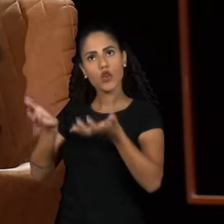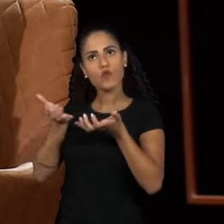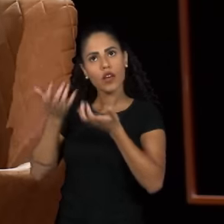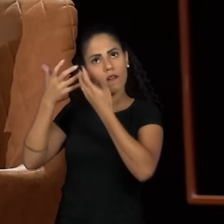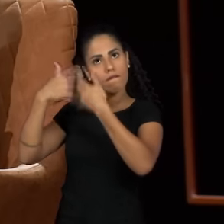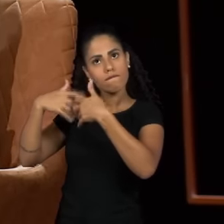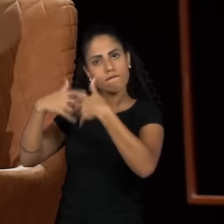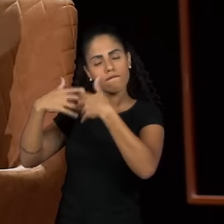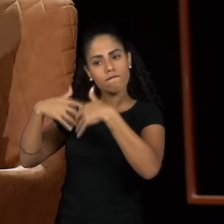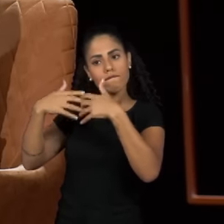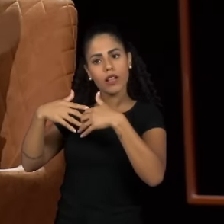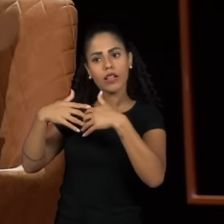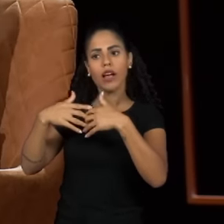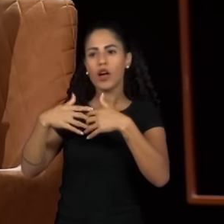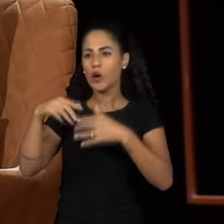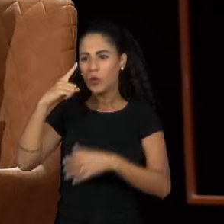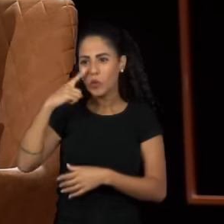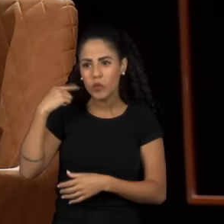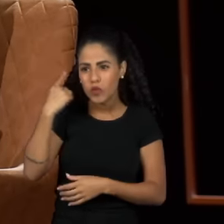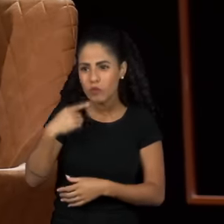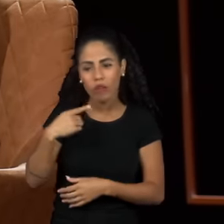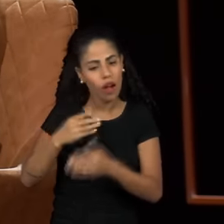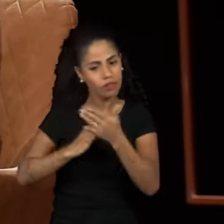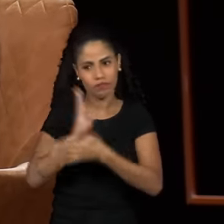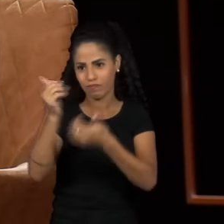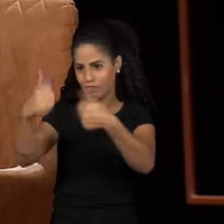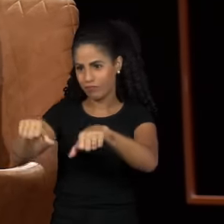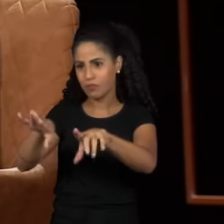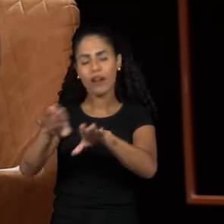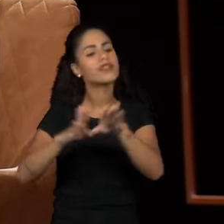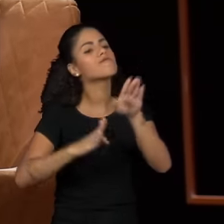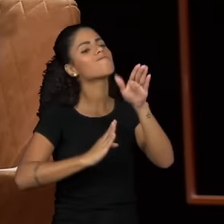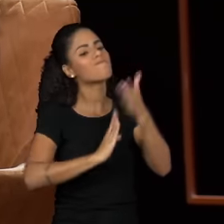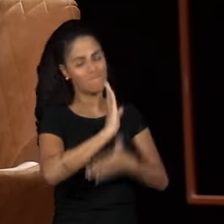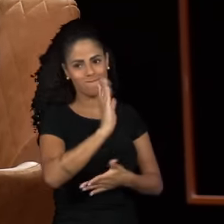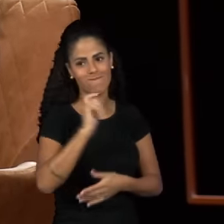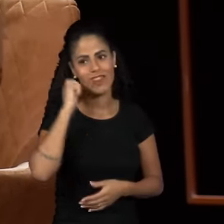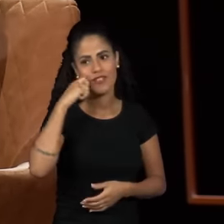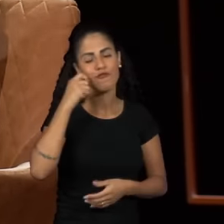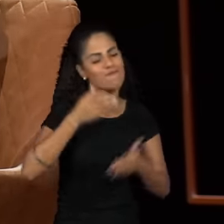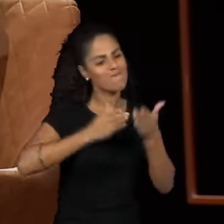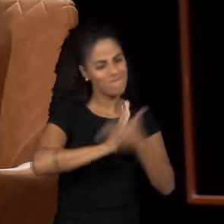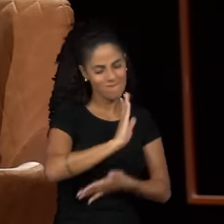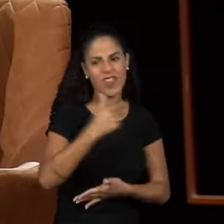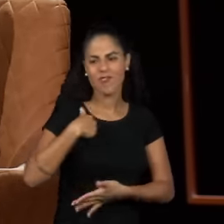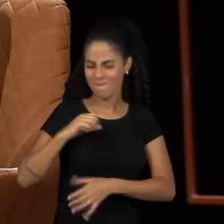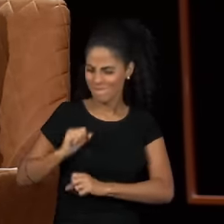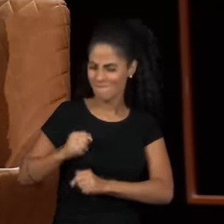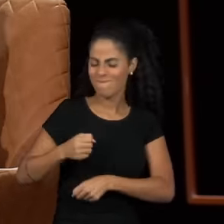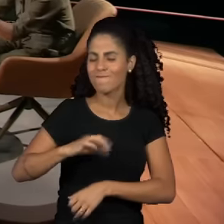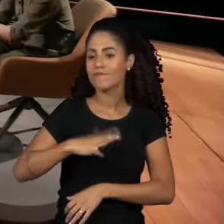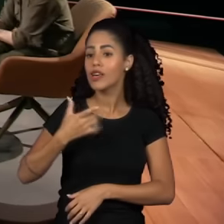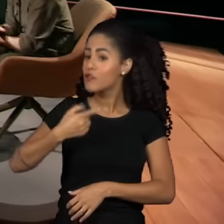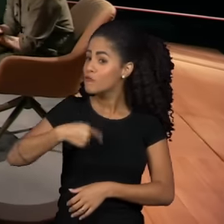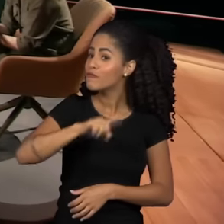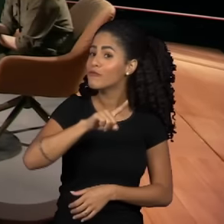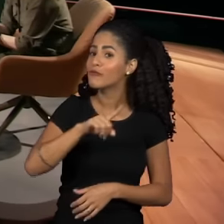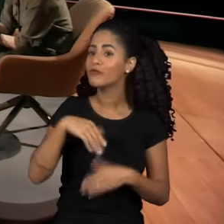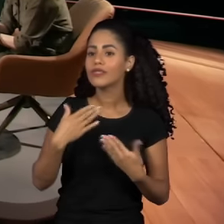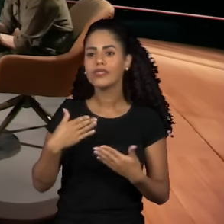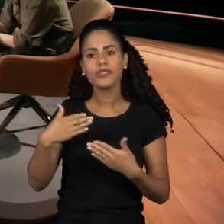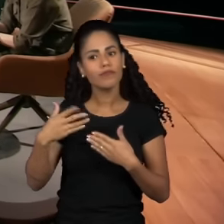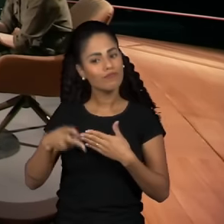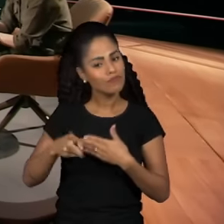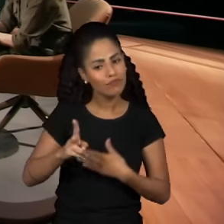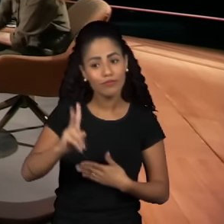Não passei para o vestibular, essa é a minha chance, eu não vou desperdiçar e vou. E aí eu não parei mais.